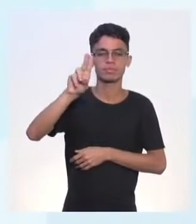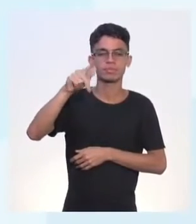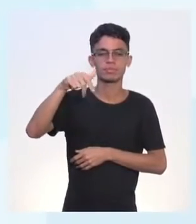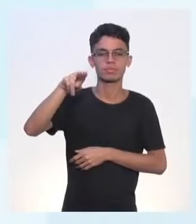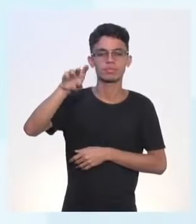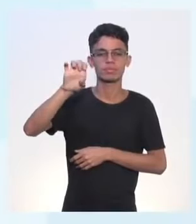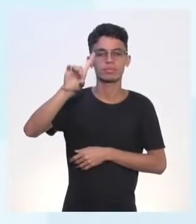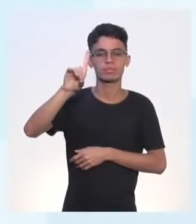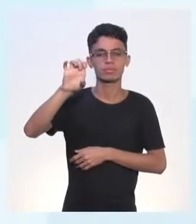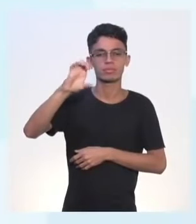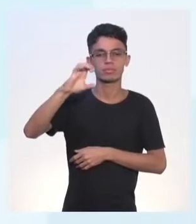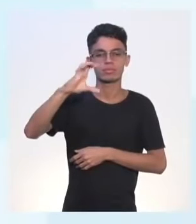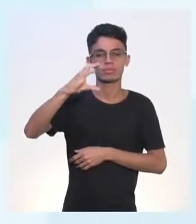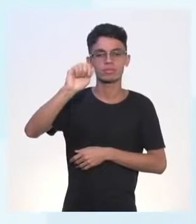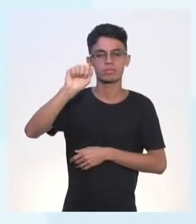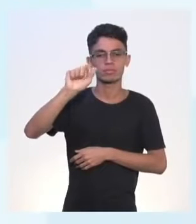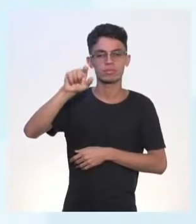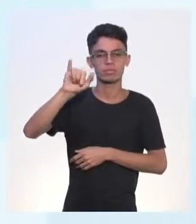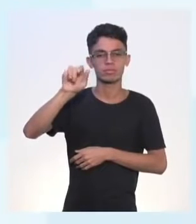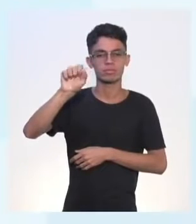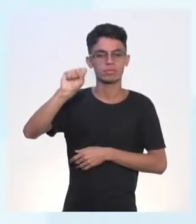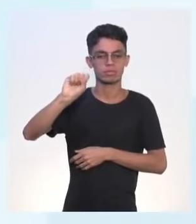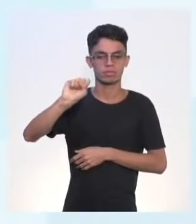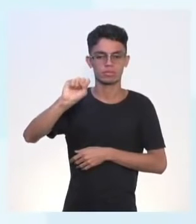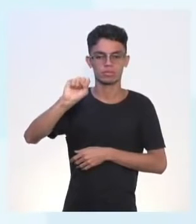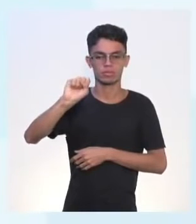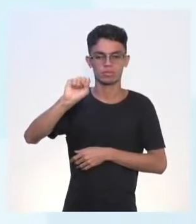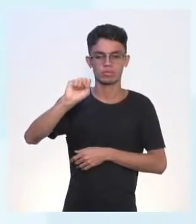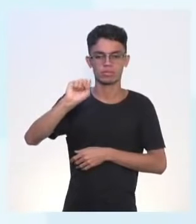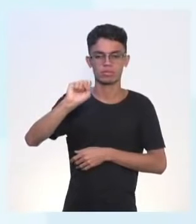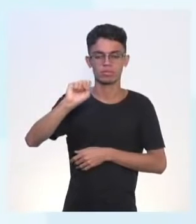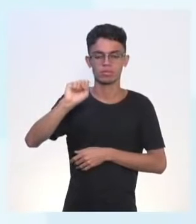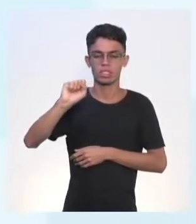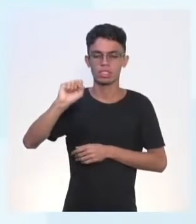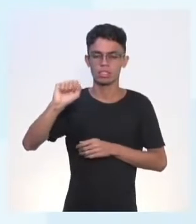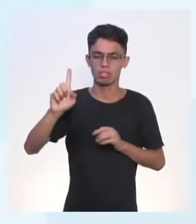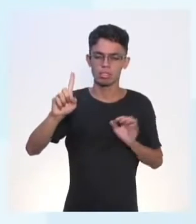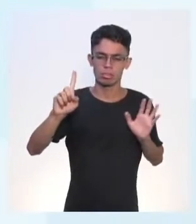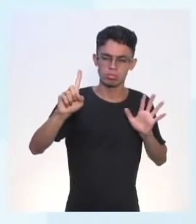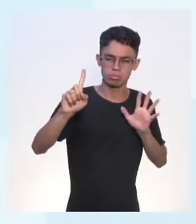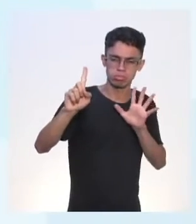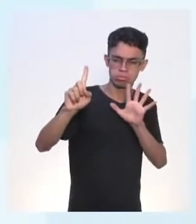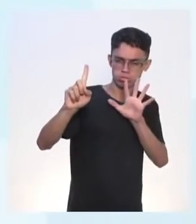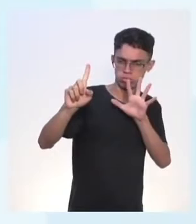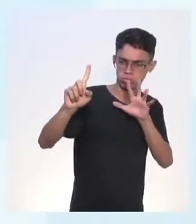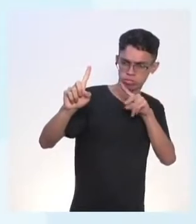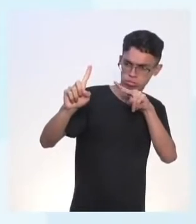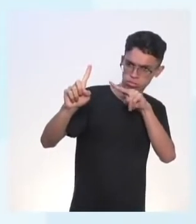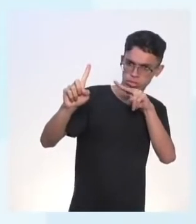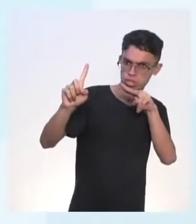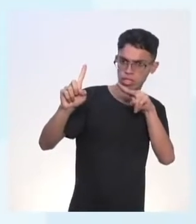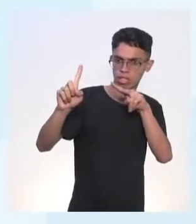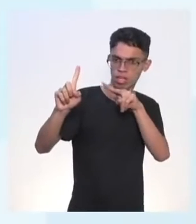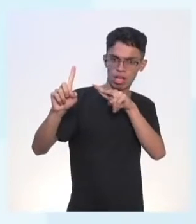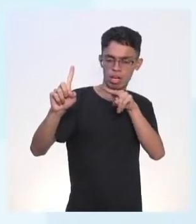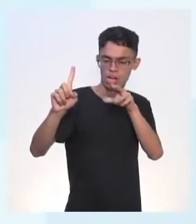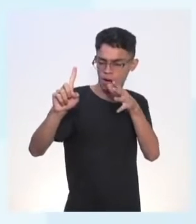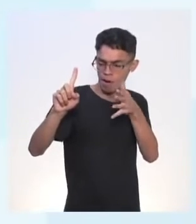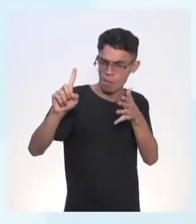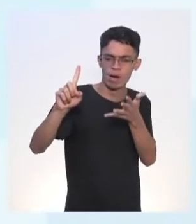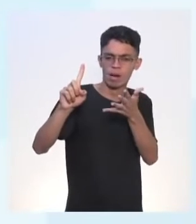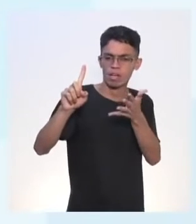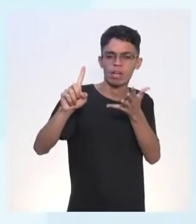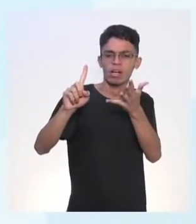se tornou aí proeminente, muito visto pela população e começou a